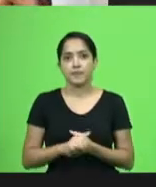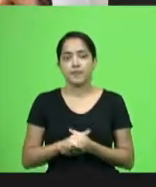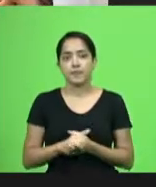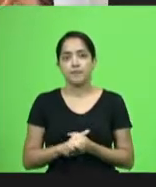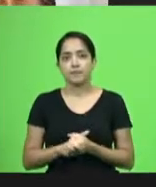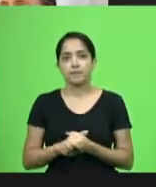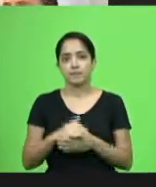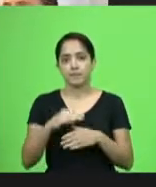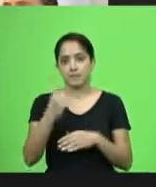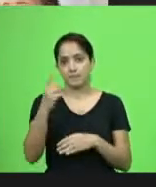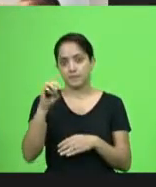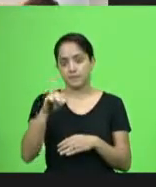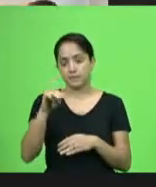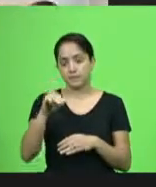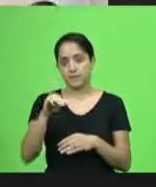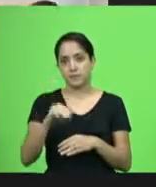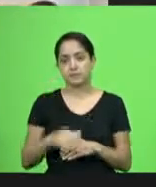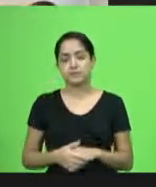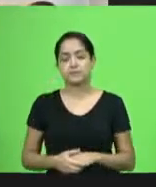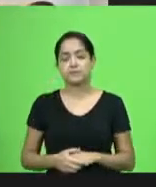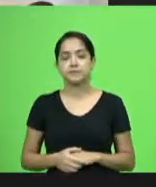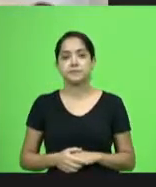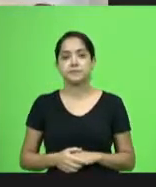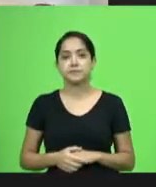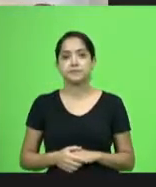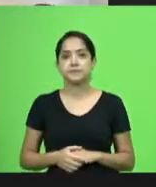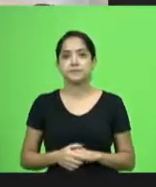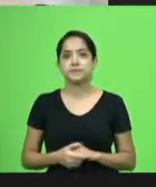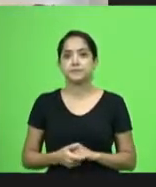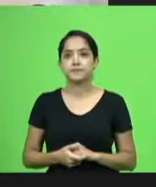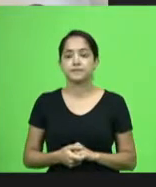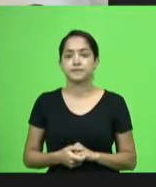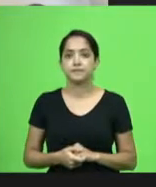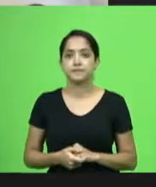Mais um minuto para o deputado Sopelsa.